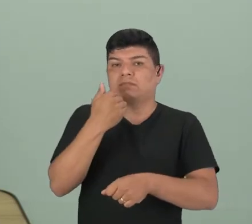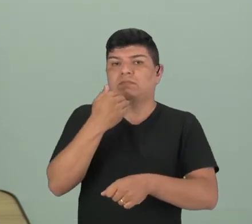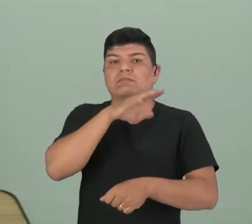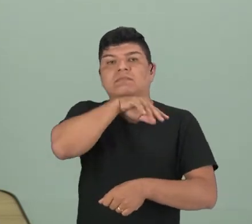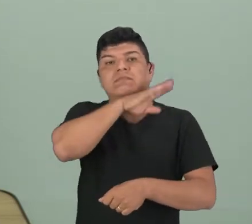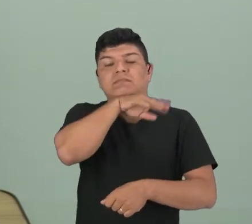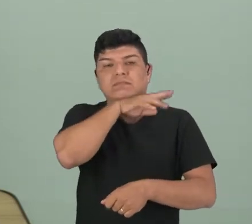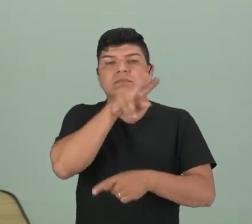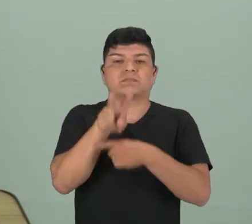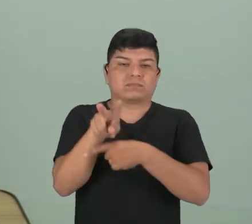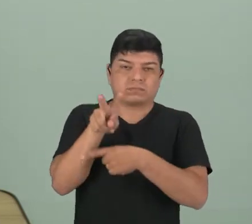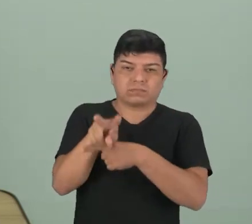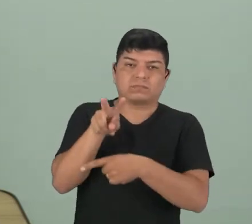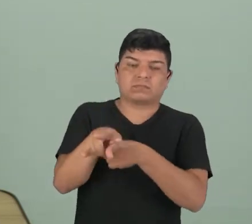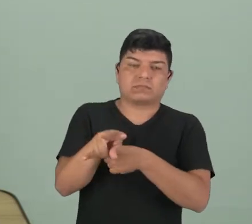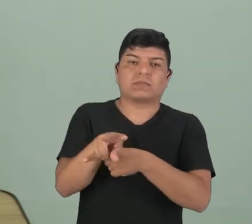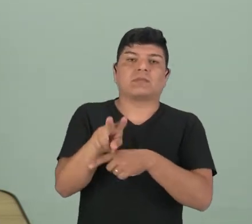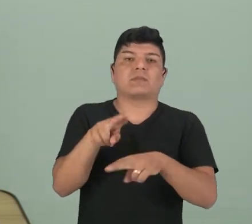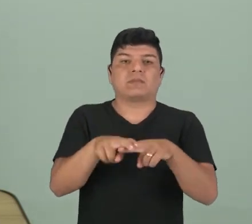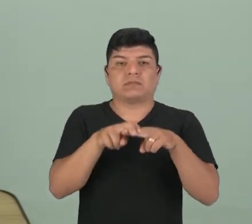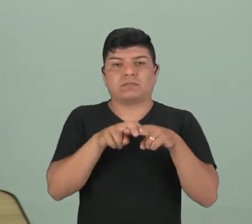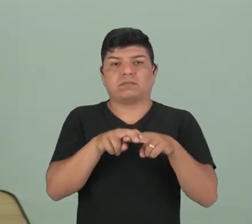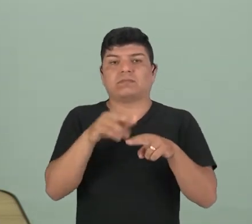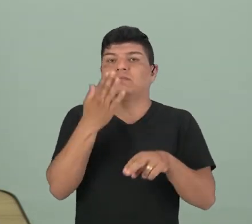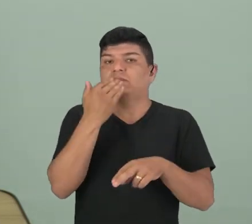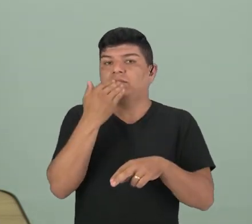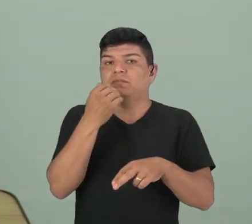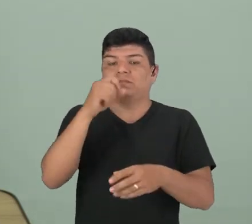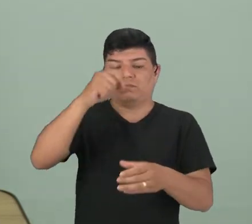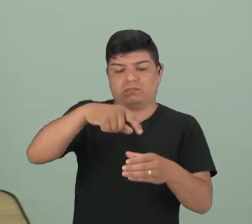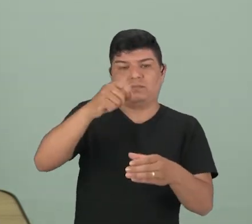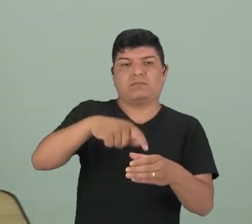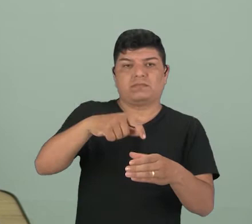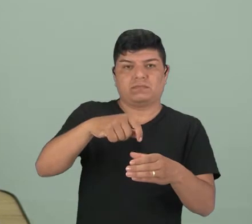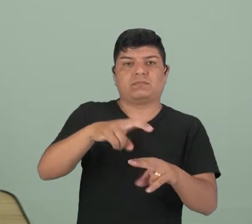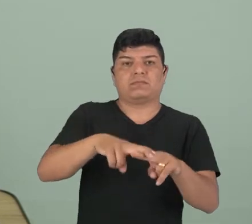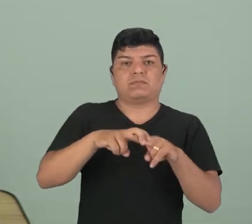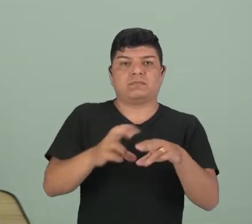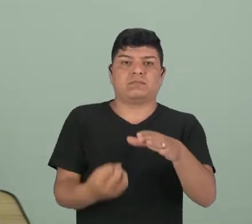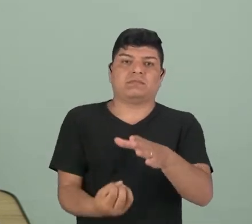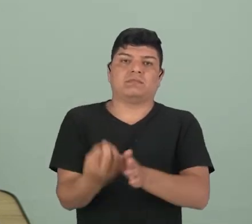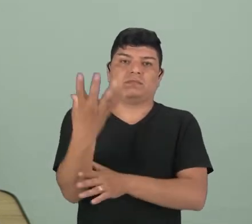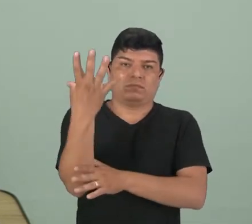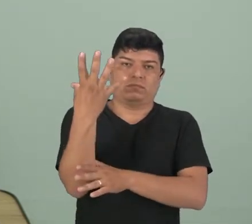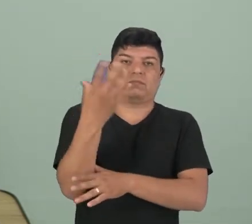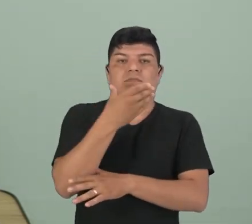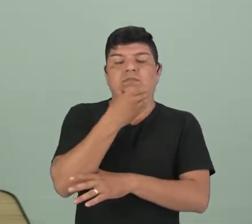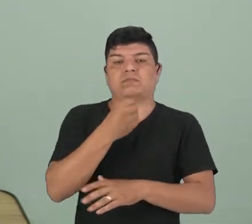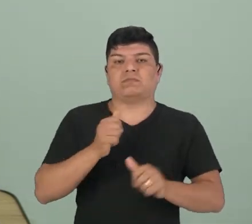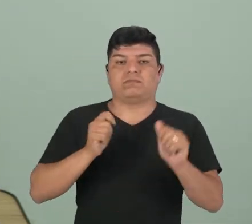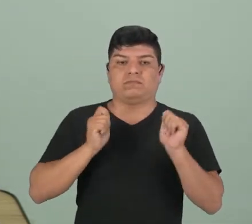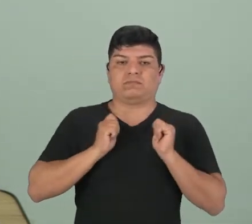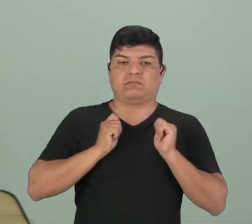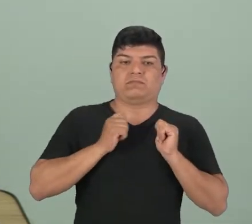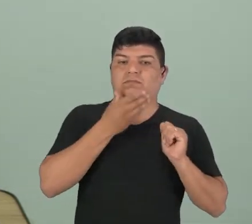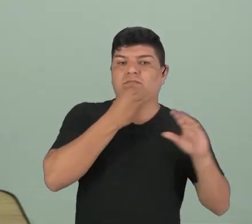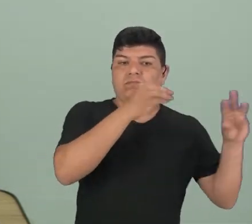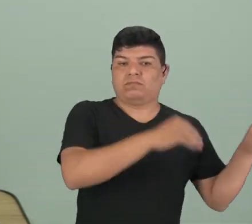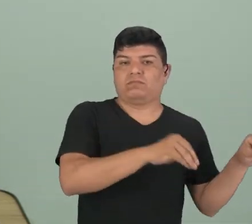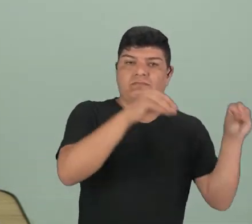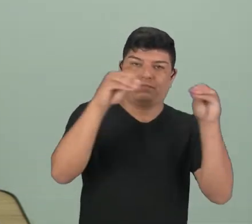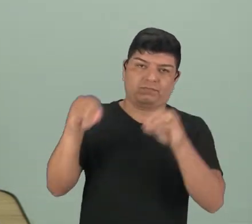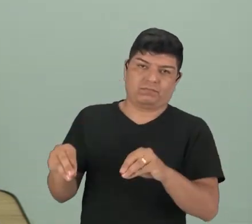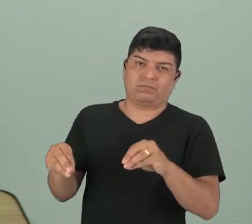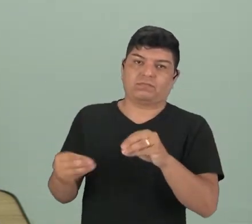estavam cuidando, estavam criando, e também do alimento que eles plantavam. Aí surgiu os nômades e os sedentários, como a gente fala,